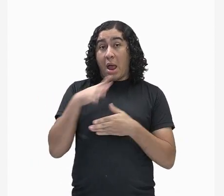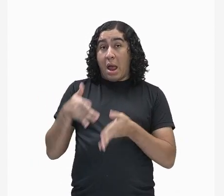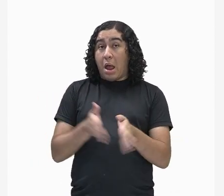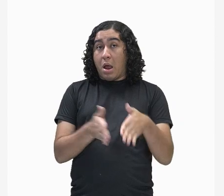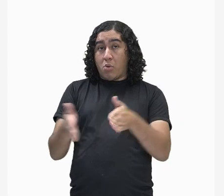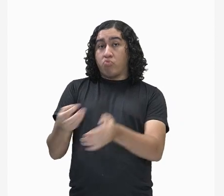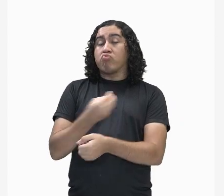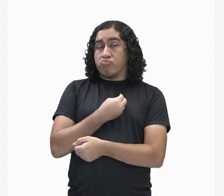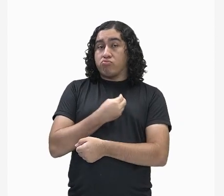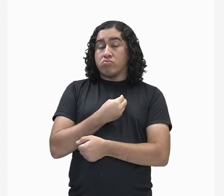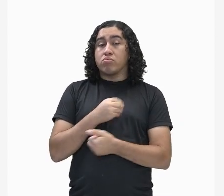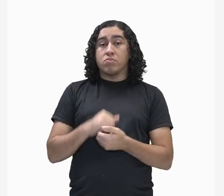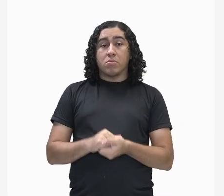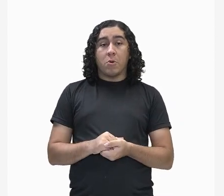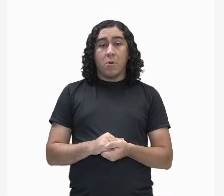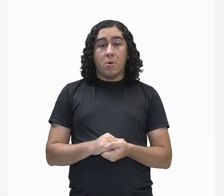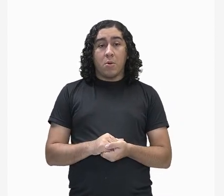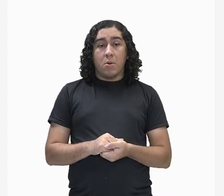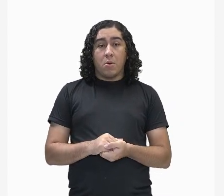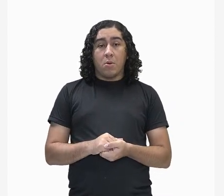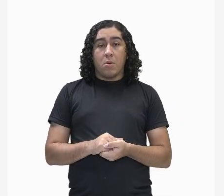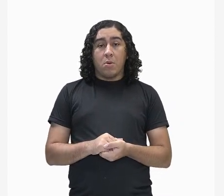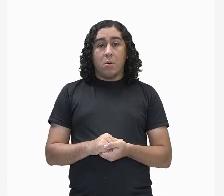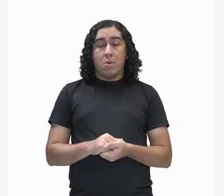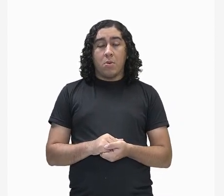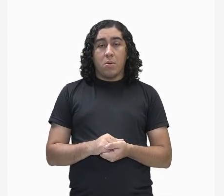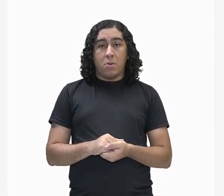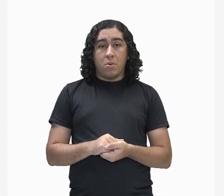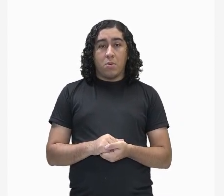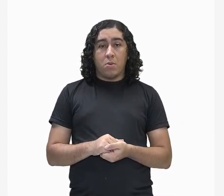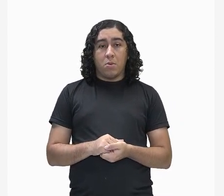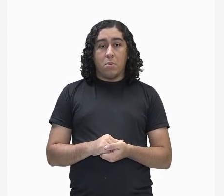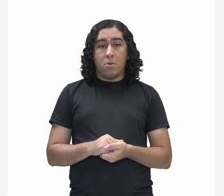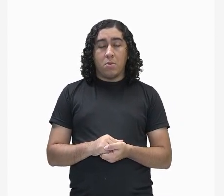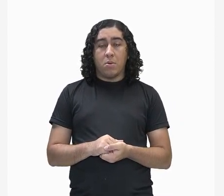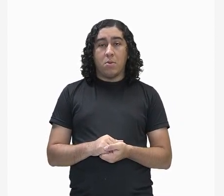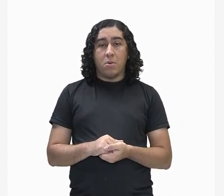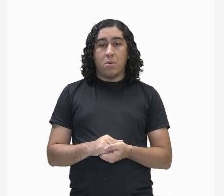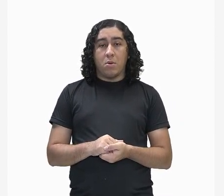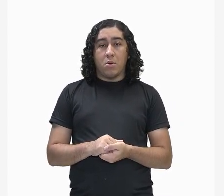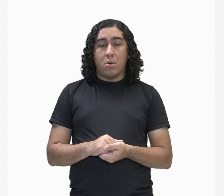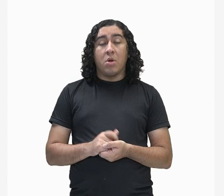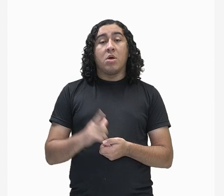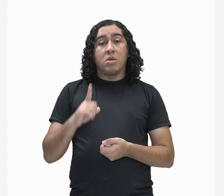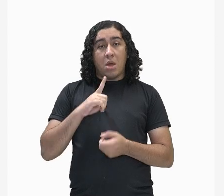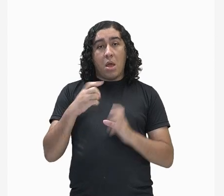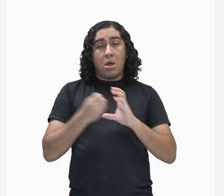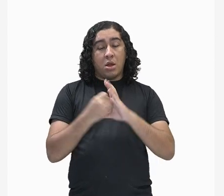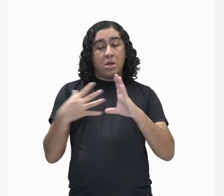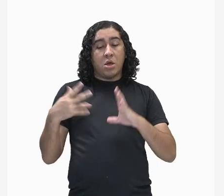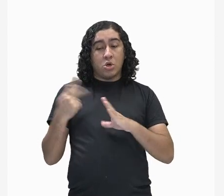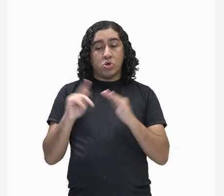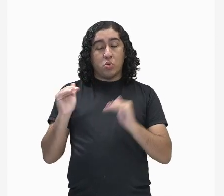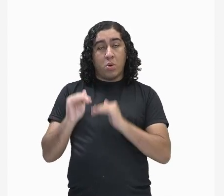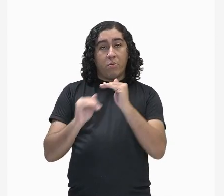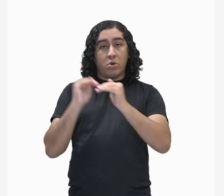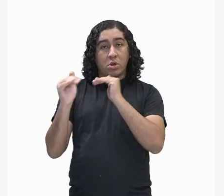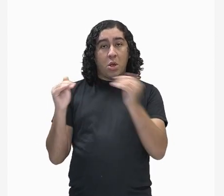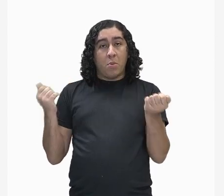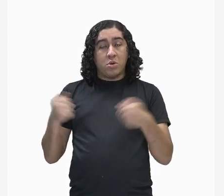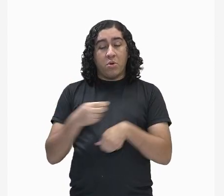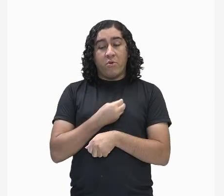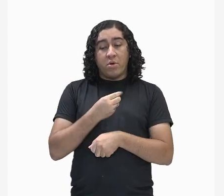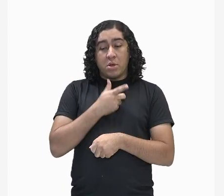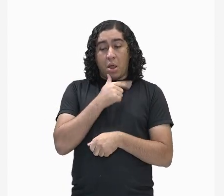ambiente aquático. Eles apresentam características ali na sua evolução para viver nesse ambiente. São